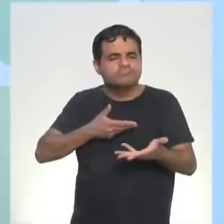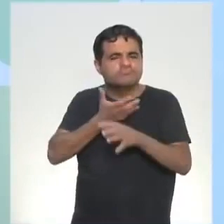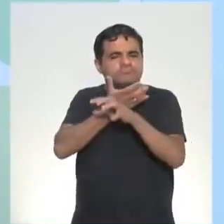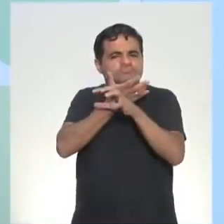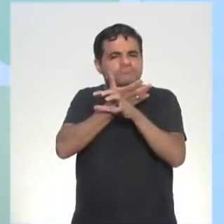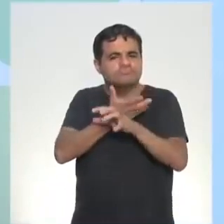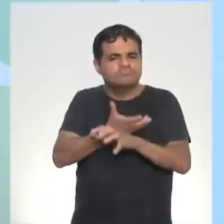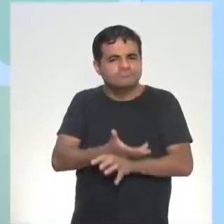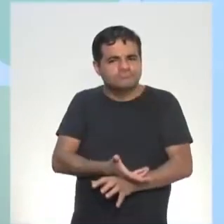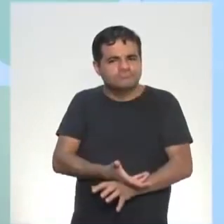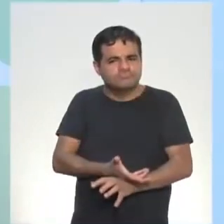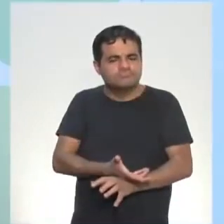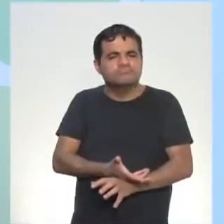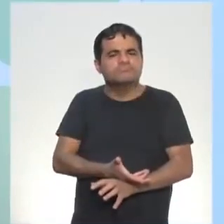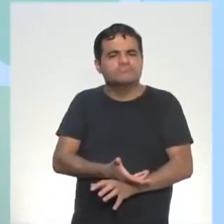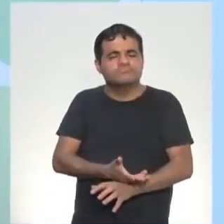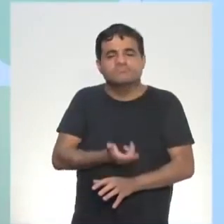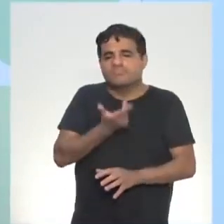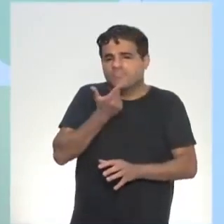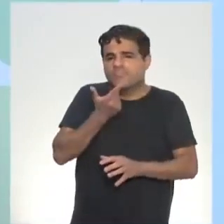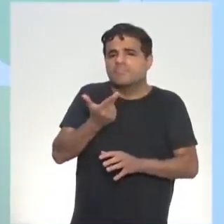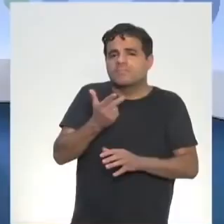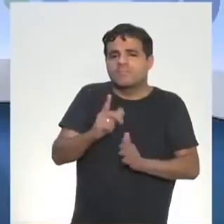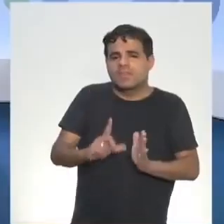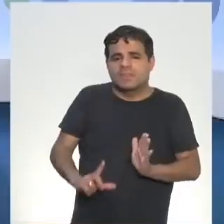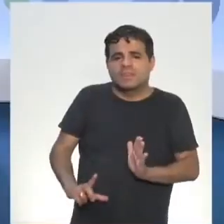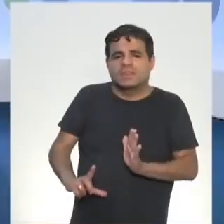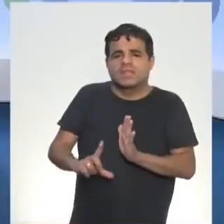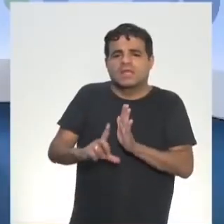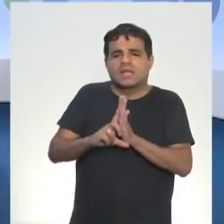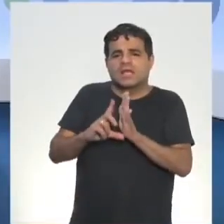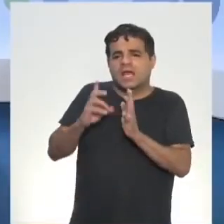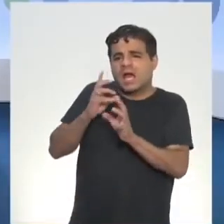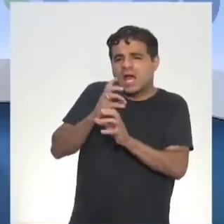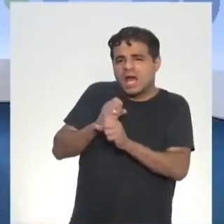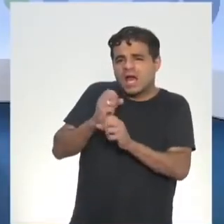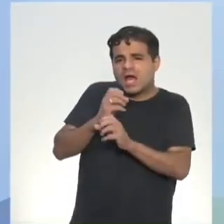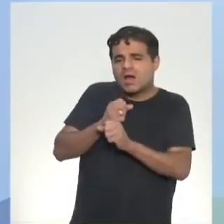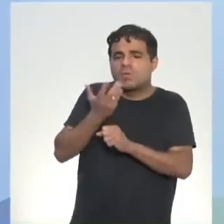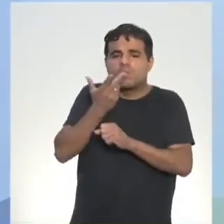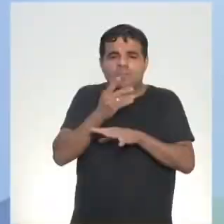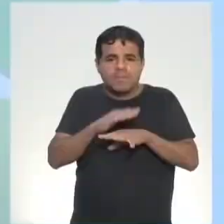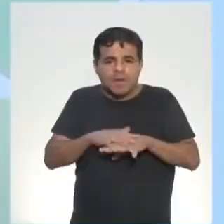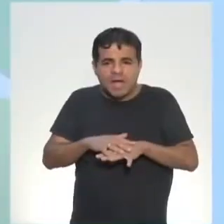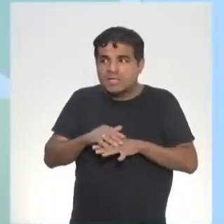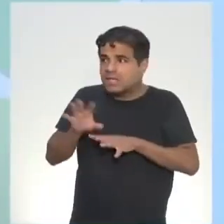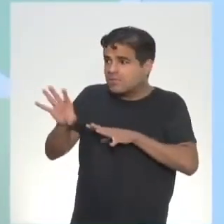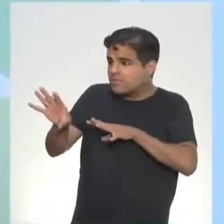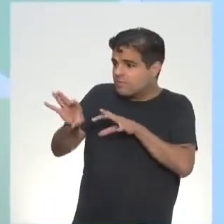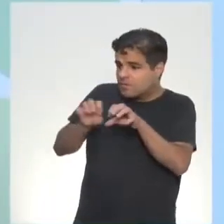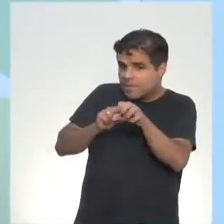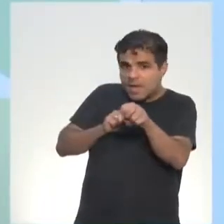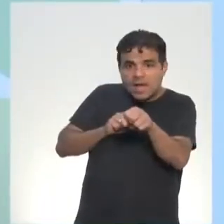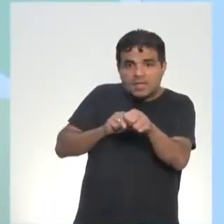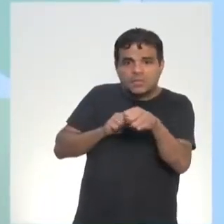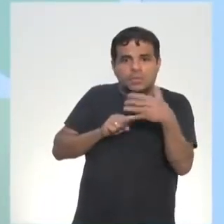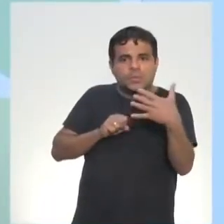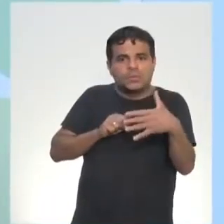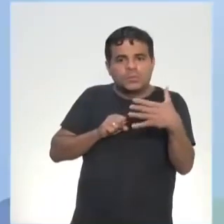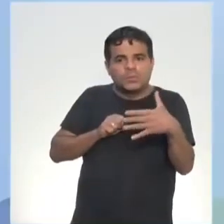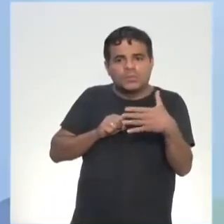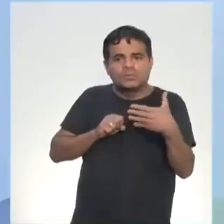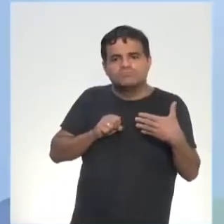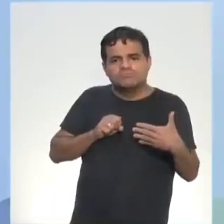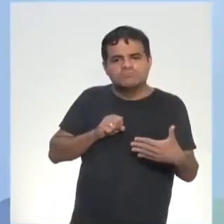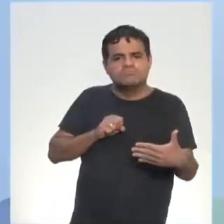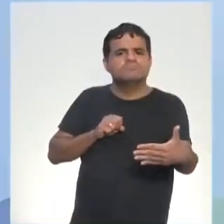disciplinas. E, por exemplo, a gente falou de lei de Mendel, né? Mas falamos de cálculo matemático, né? Verdade. Mendel era formado em física e matemática, né? Exato, e a Um